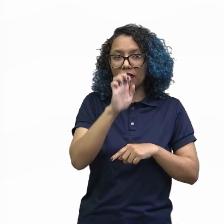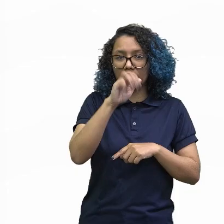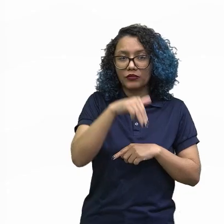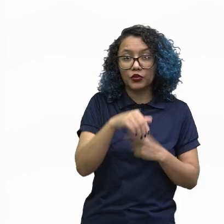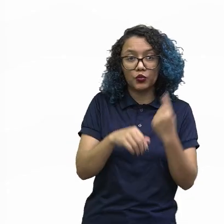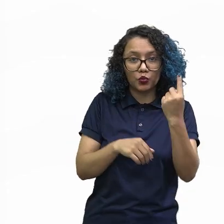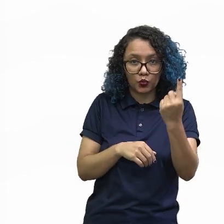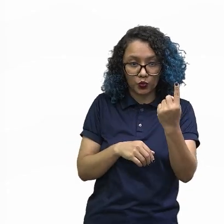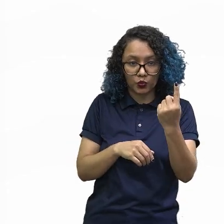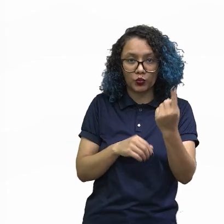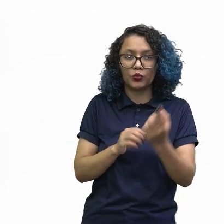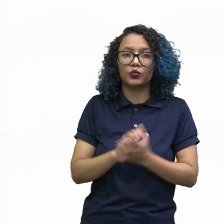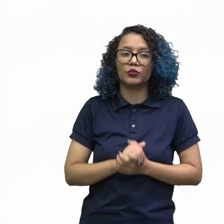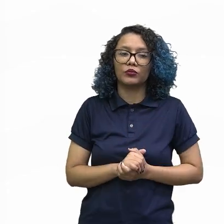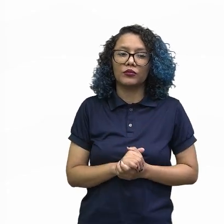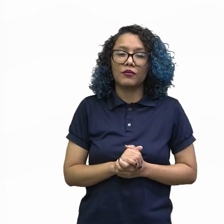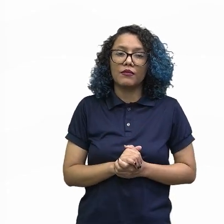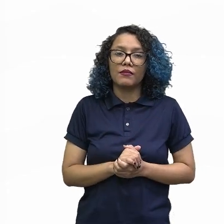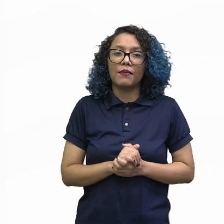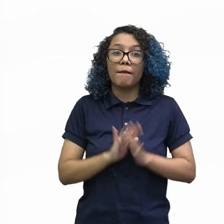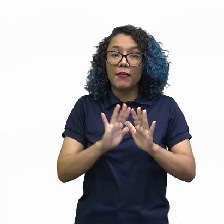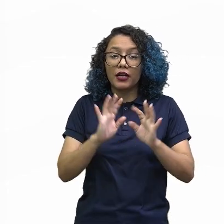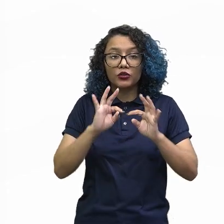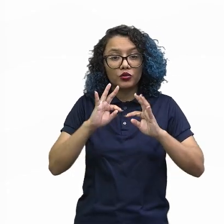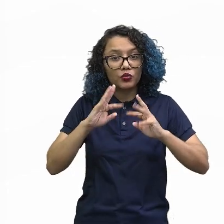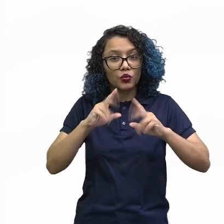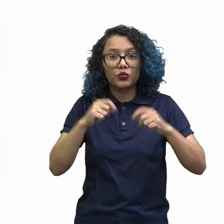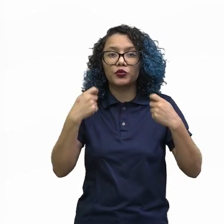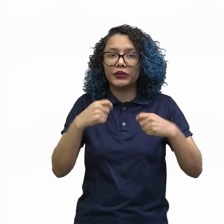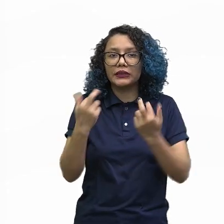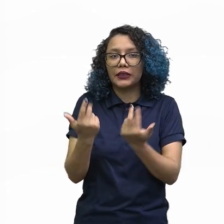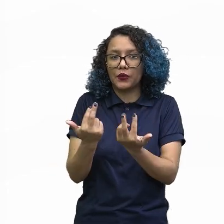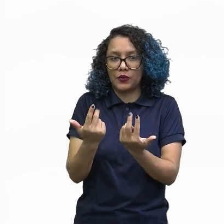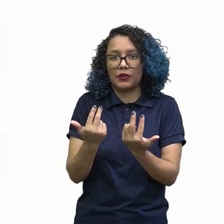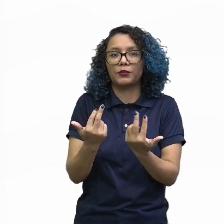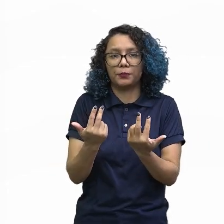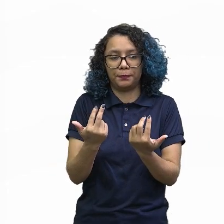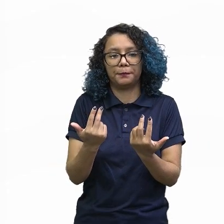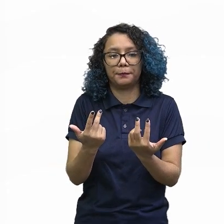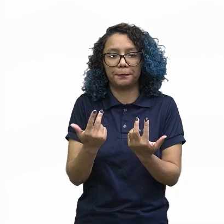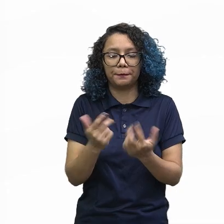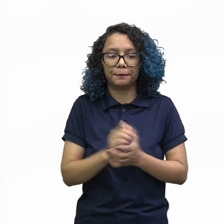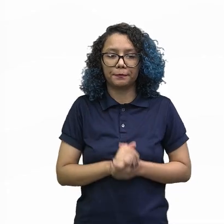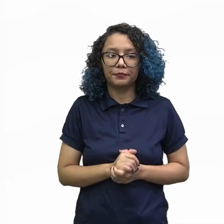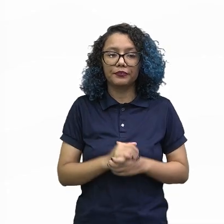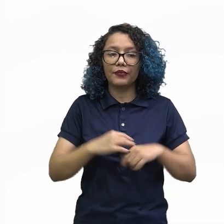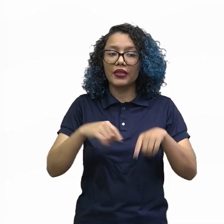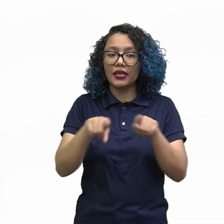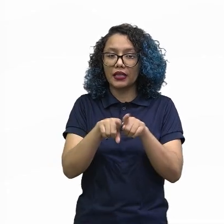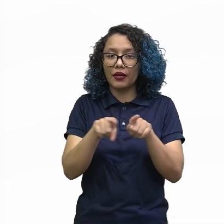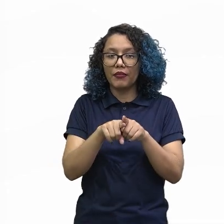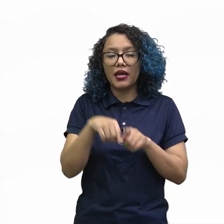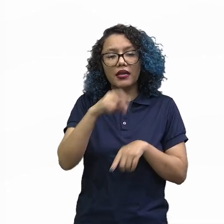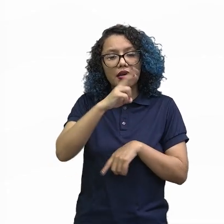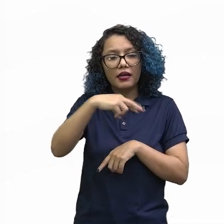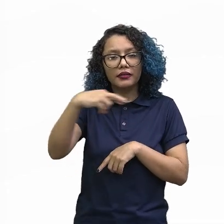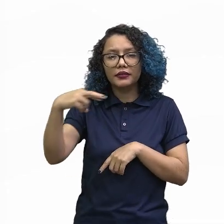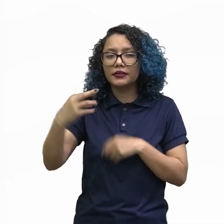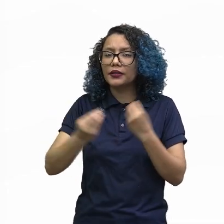deles. É claro que aí os geradores todos têm que ser iguais, não é? E a